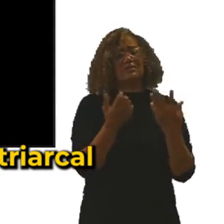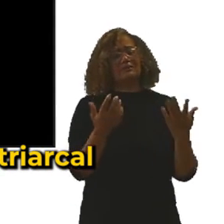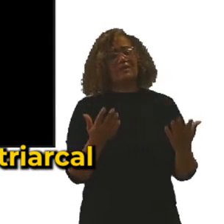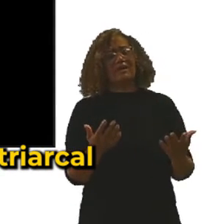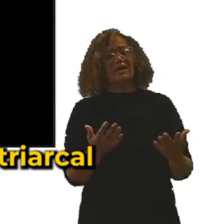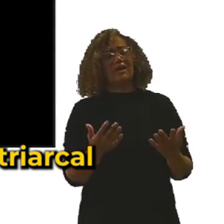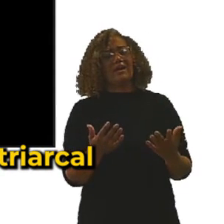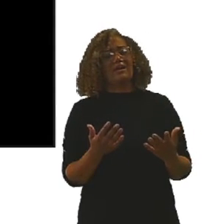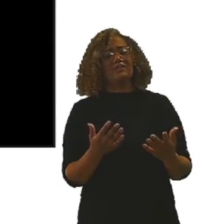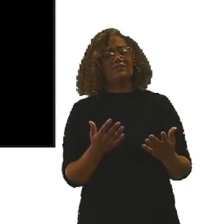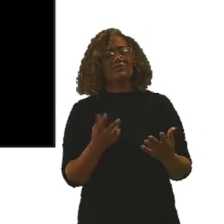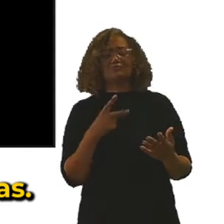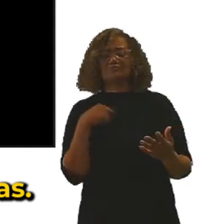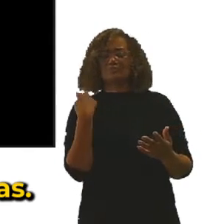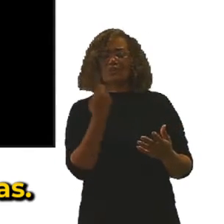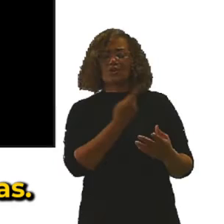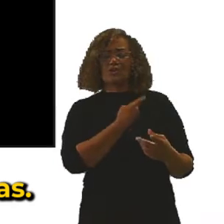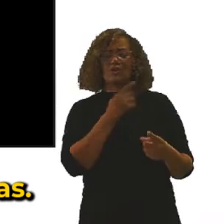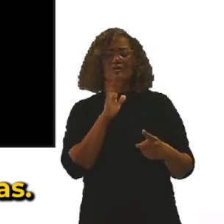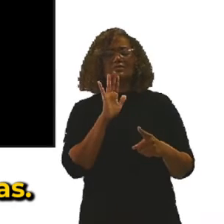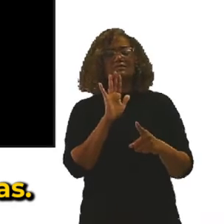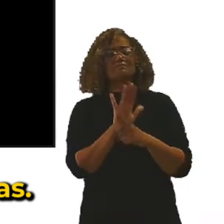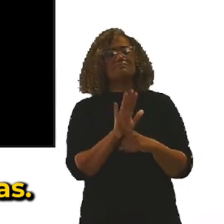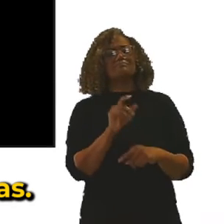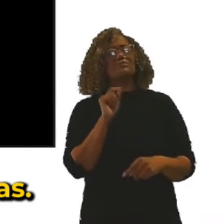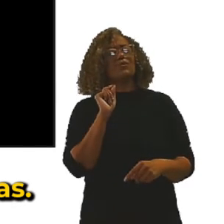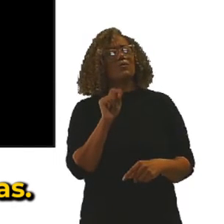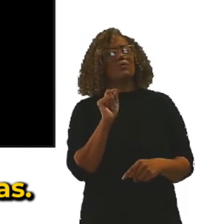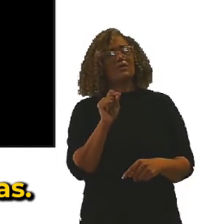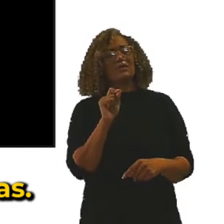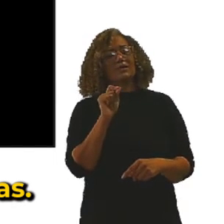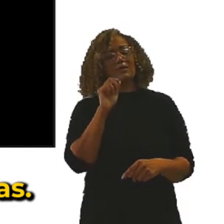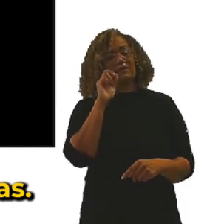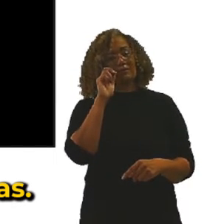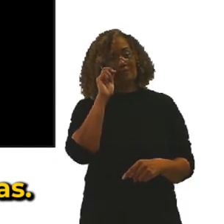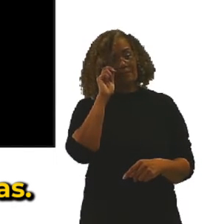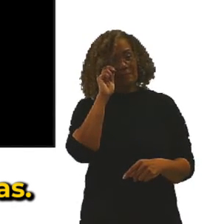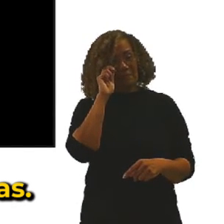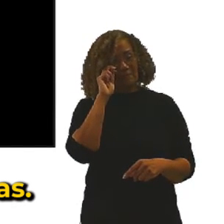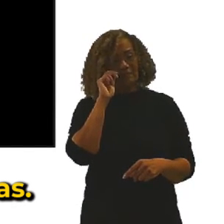nós vivenciamos, com matizes